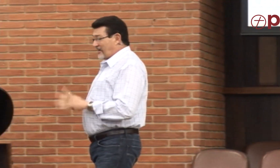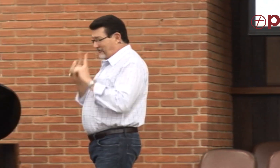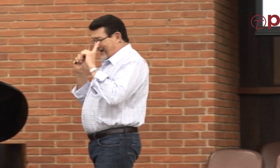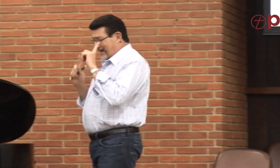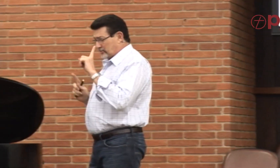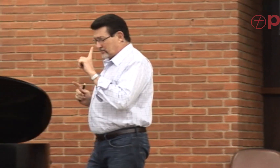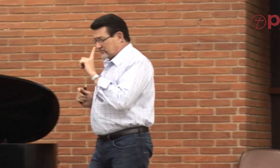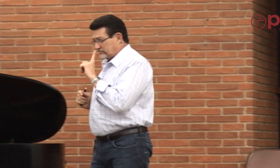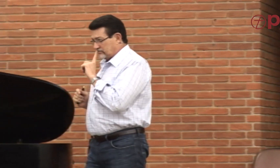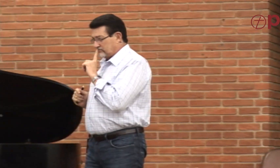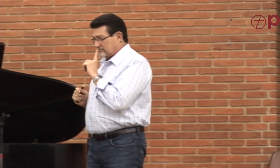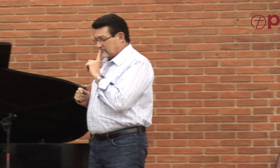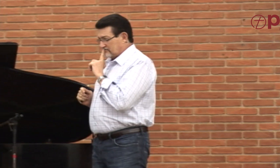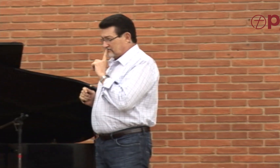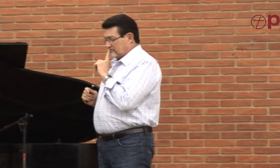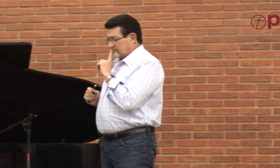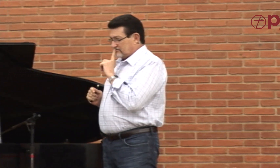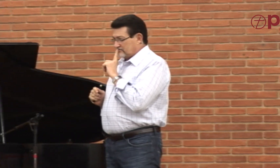defecando